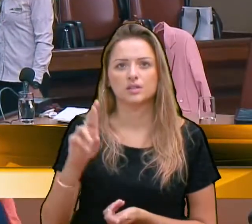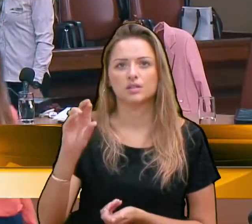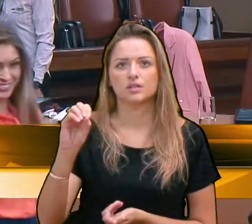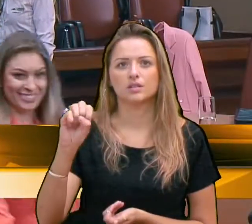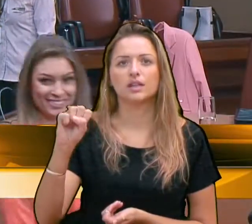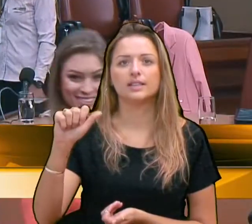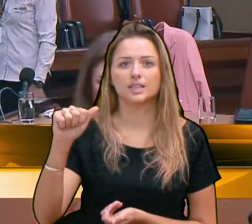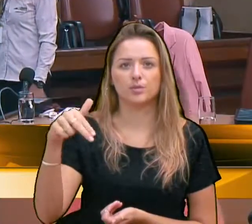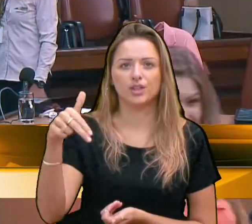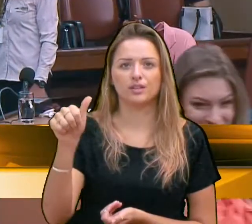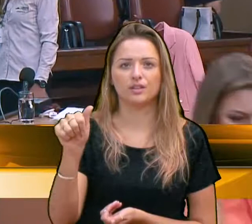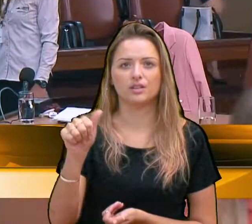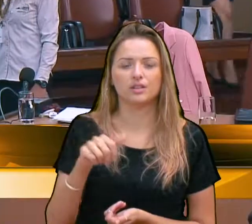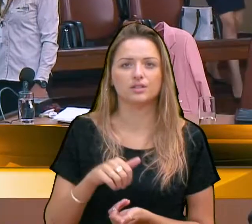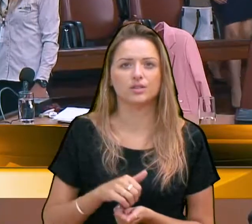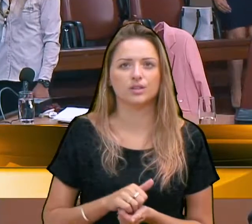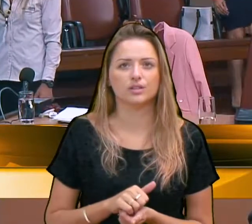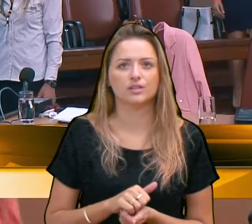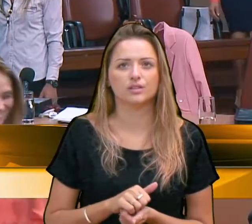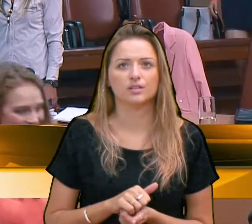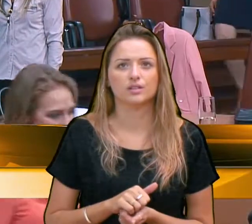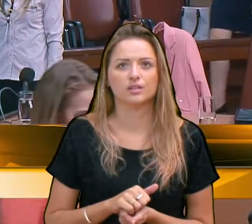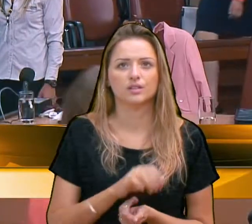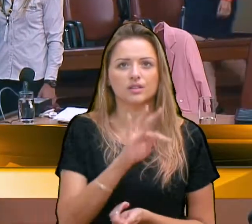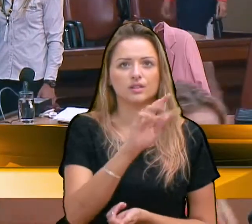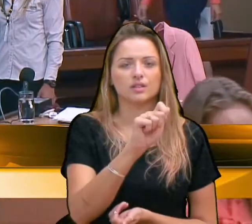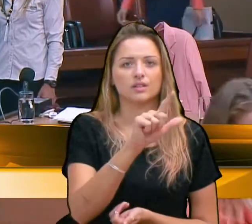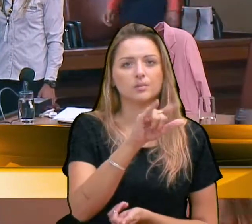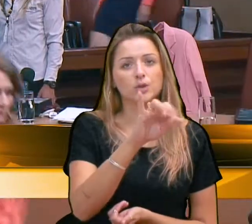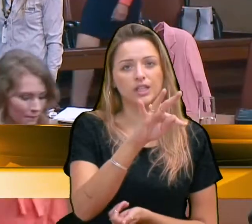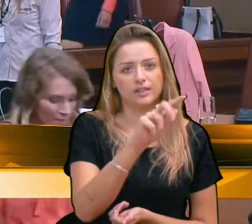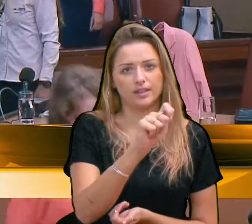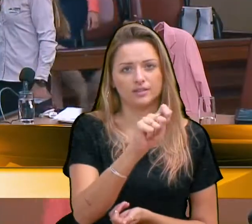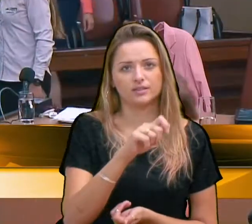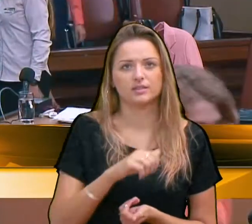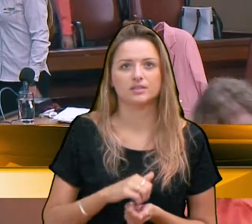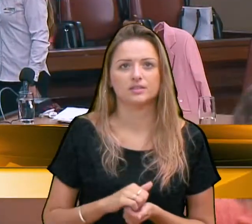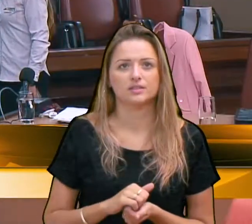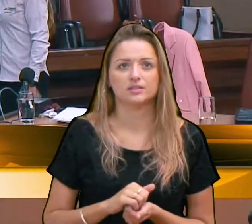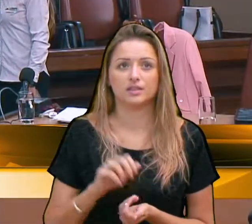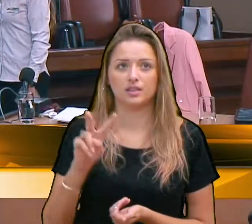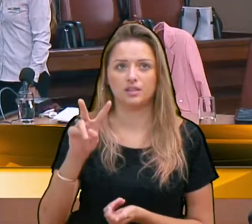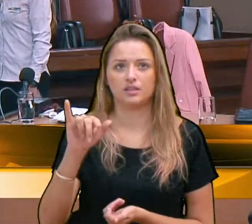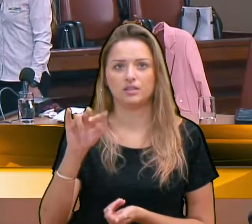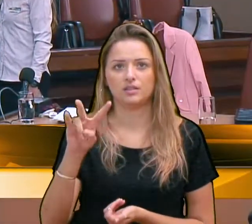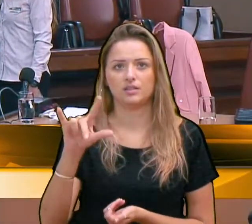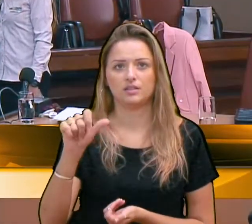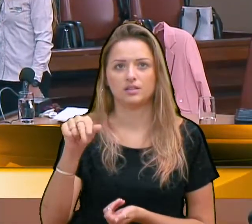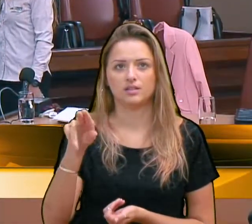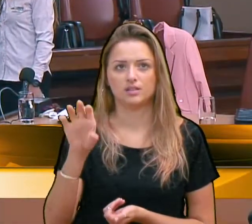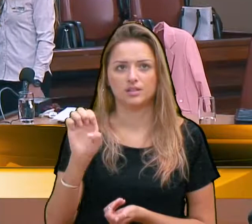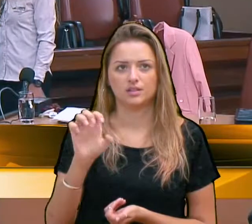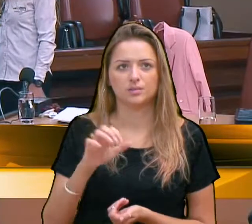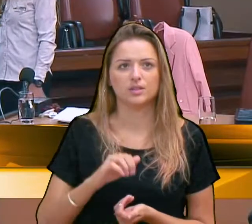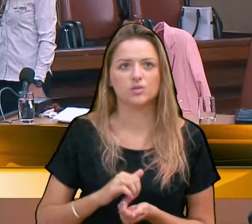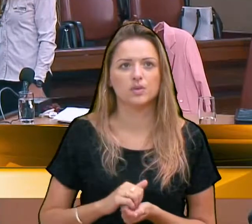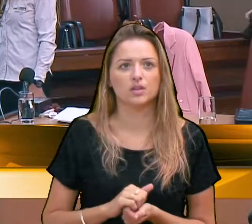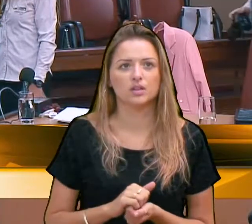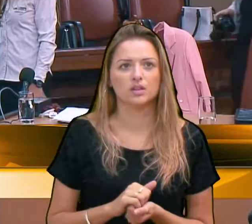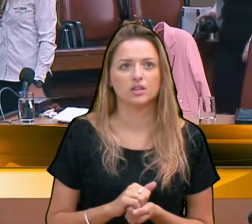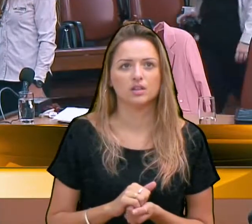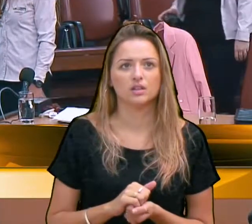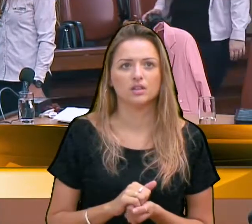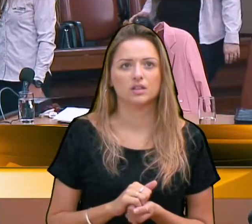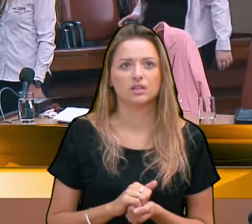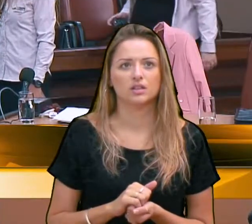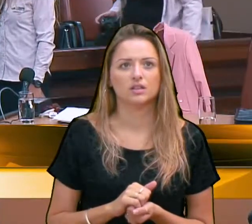Rosane Deinani. Talita de Costa. E Viviane Piamolini Gauser.